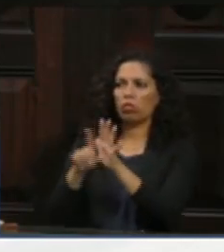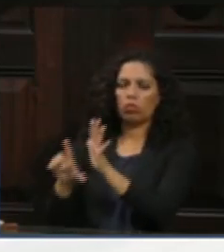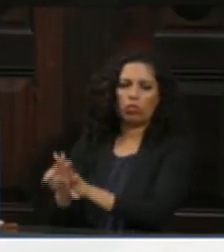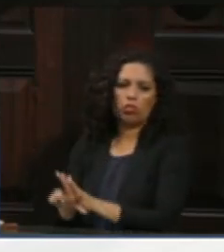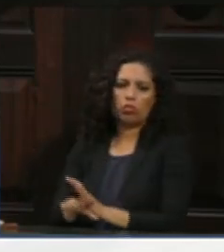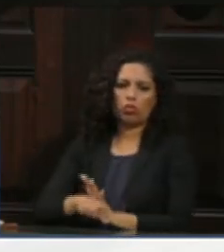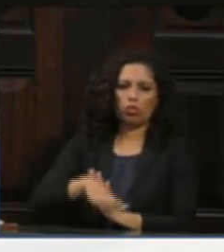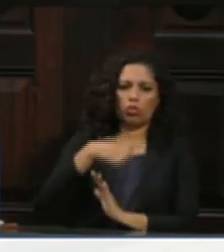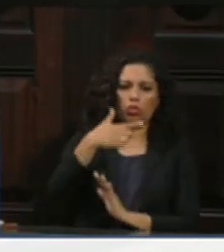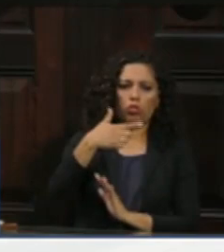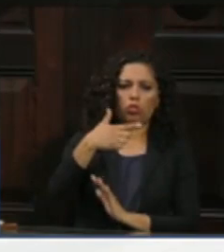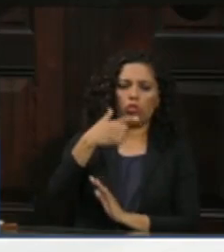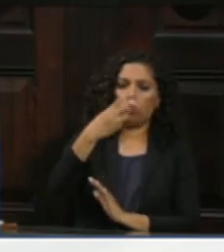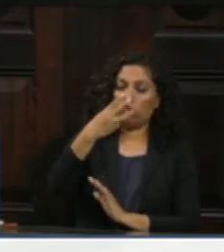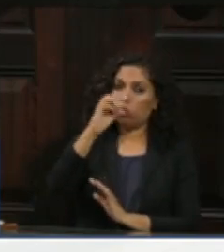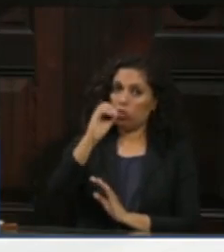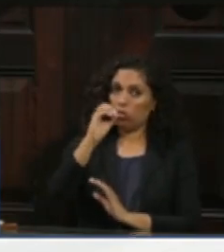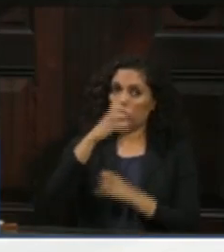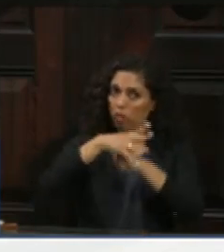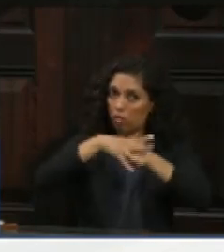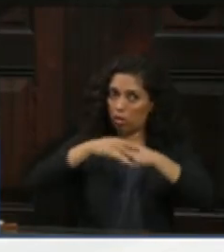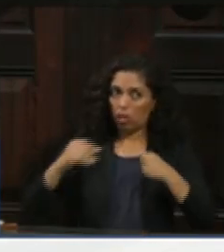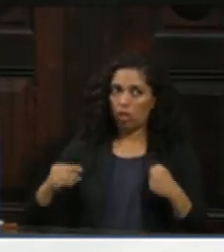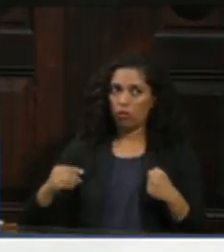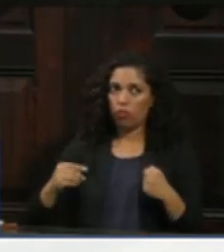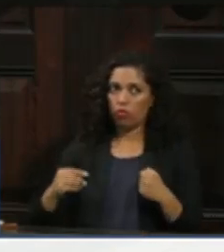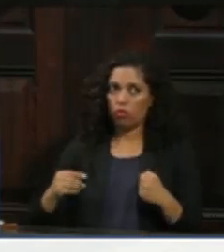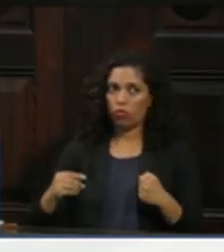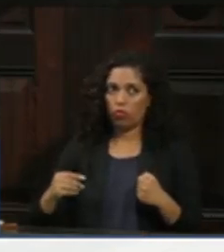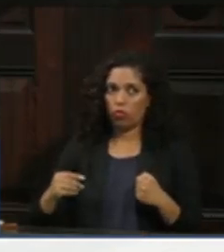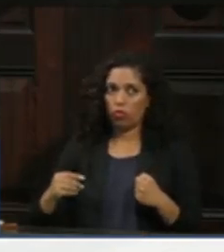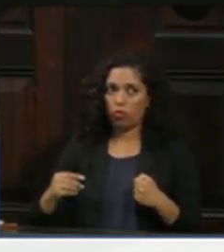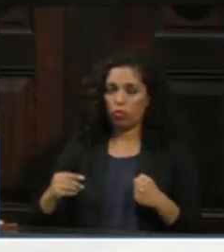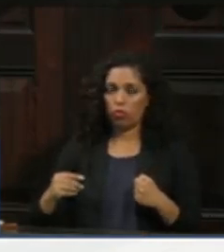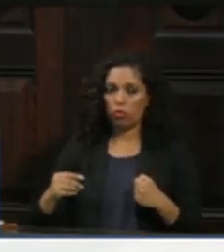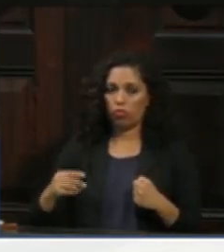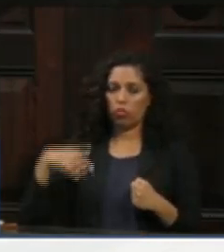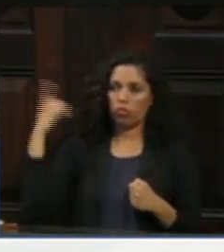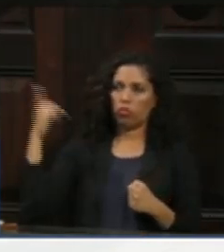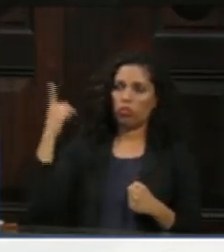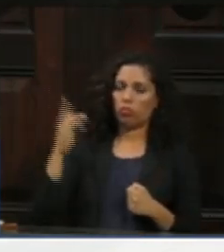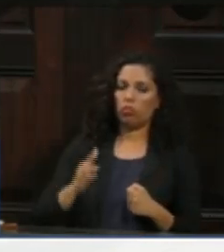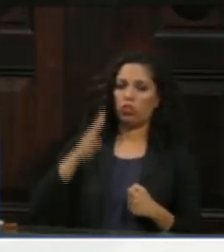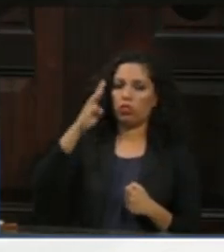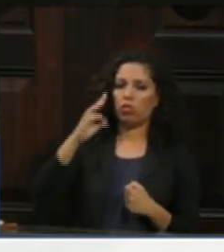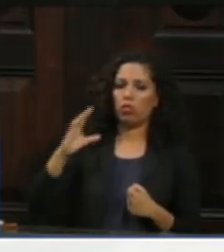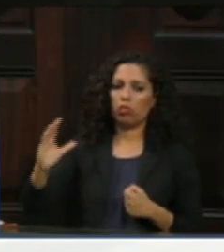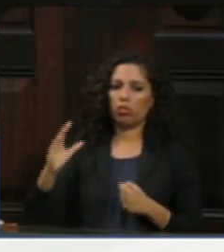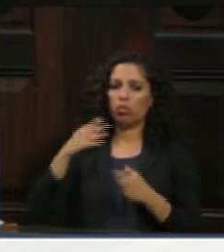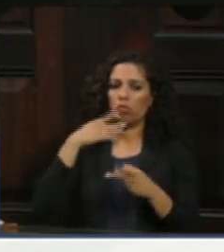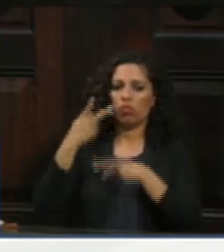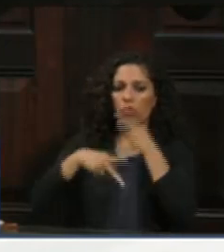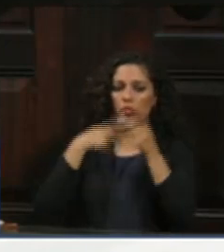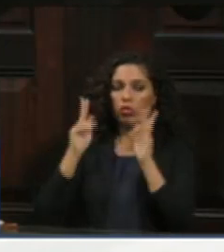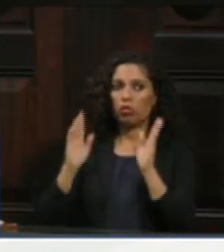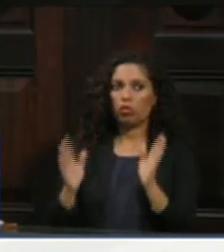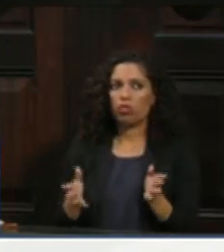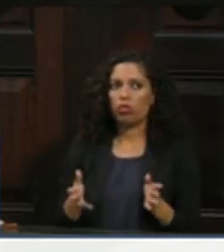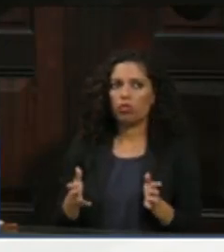parabéns aos deputados mencionados. E queria também dizer que, obviamente, votei